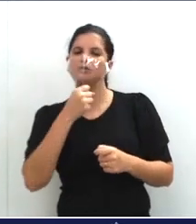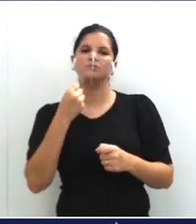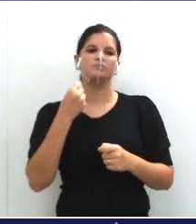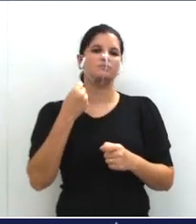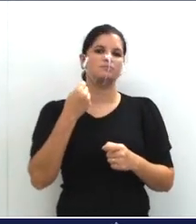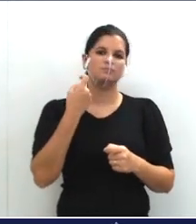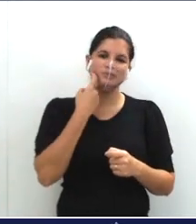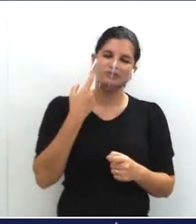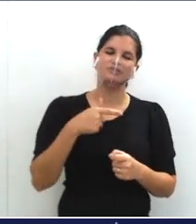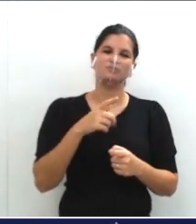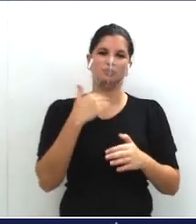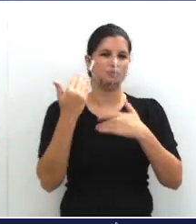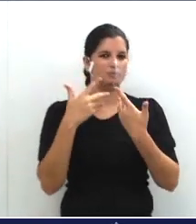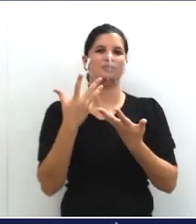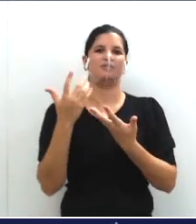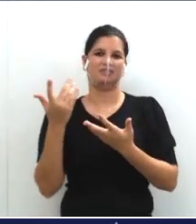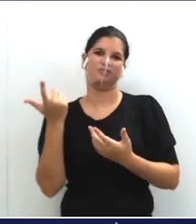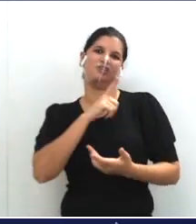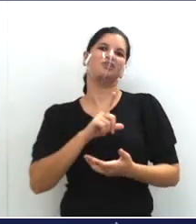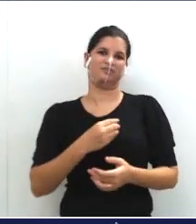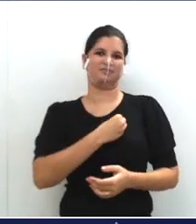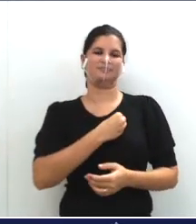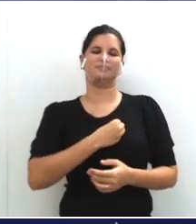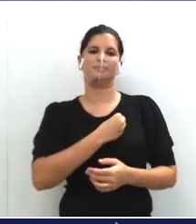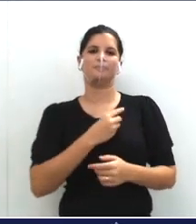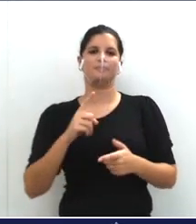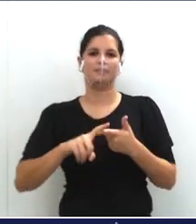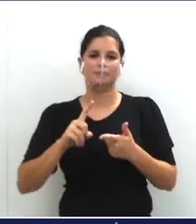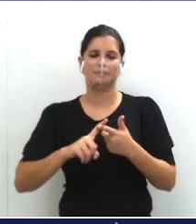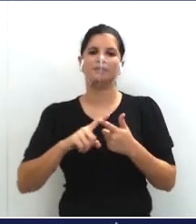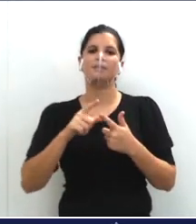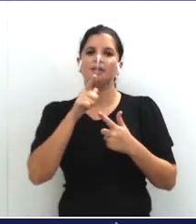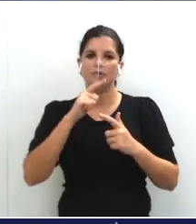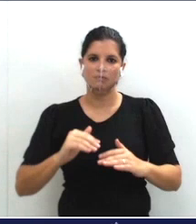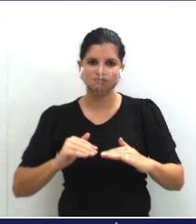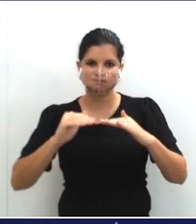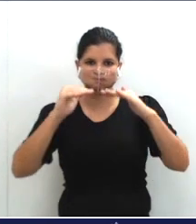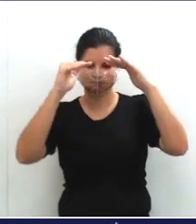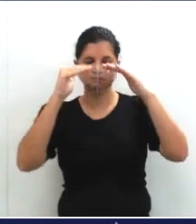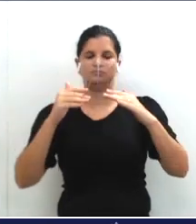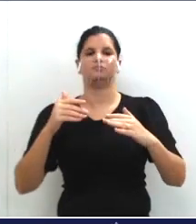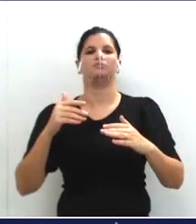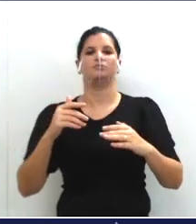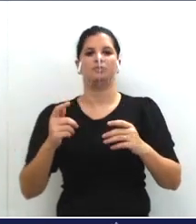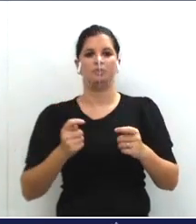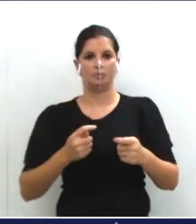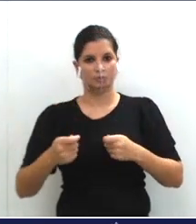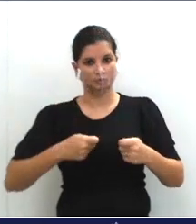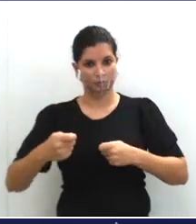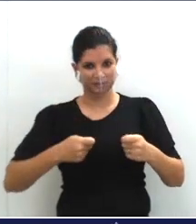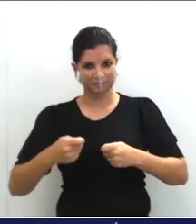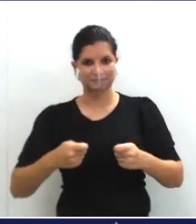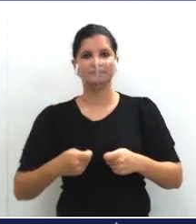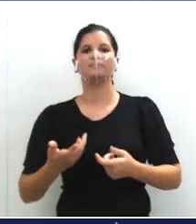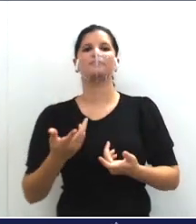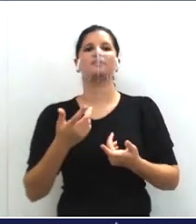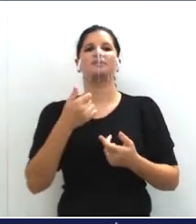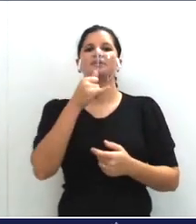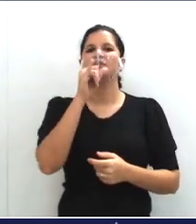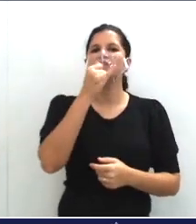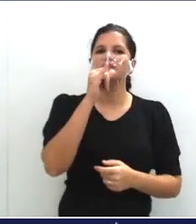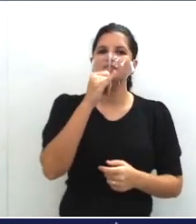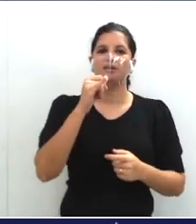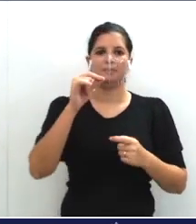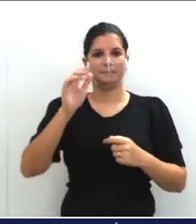que vão estar em extinção, o controle de cheia, tem também a grande produção de energia